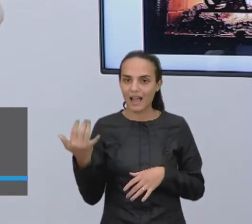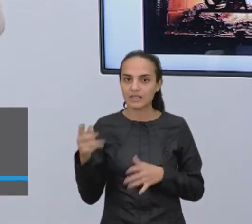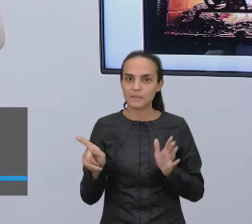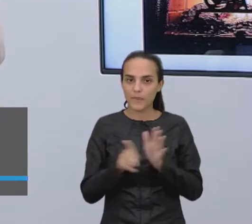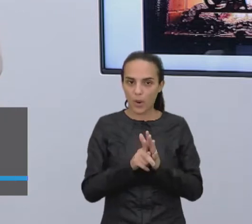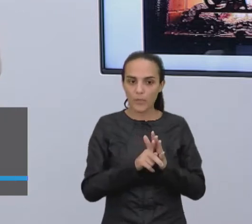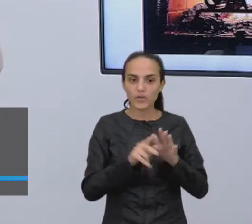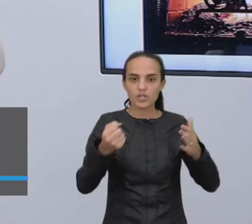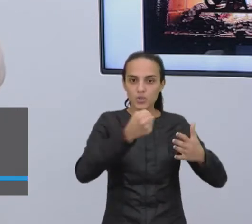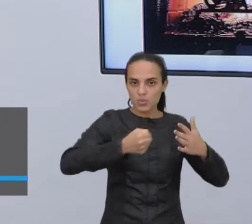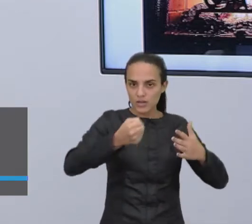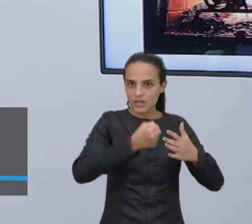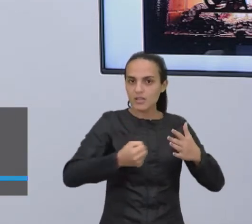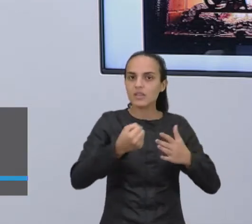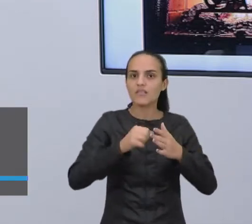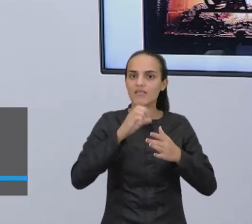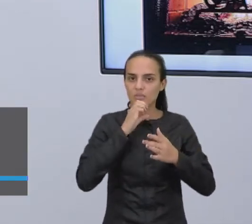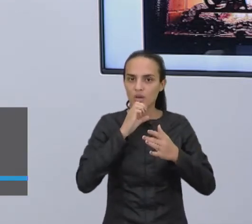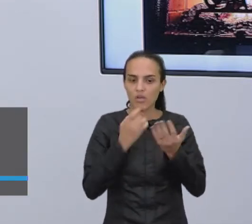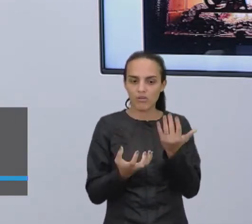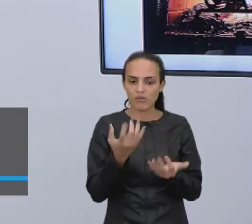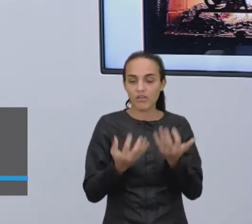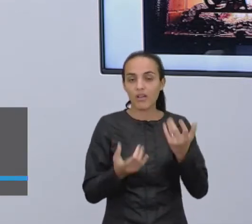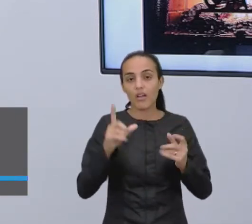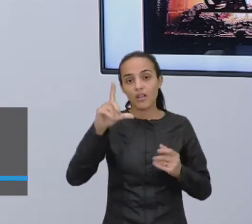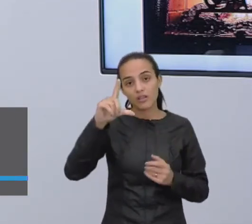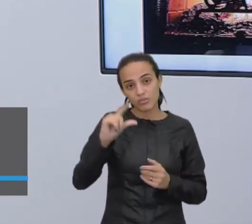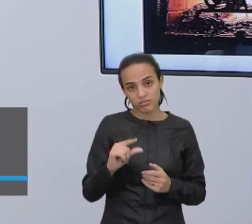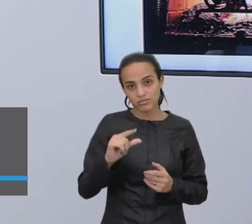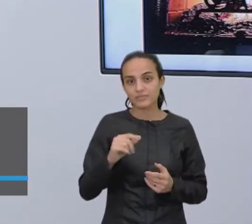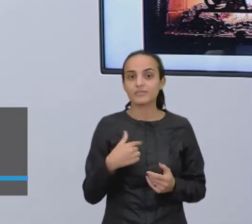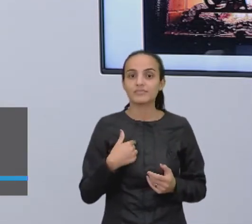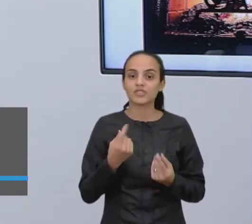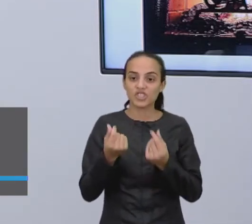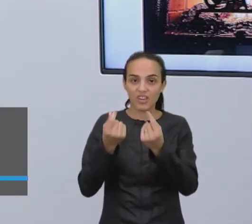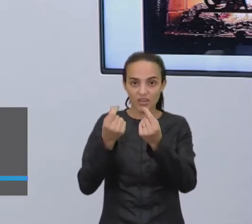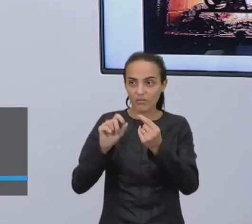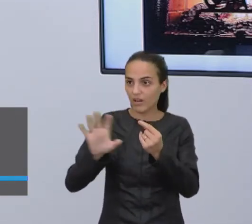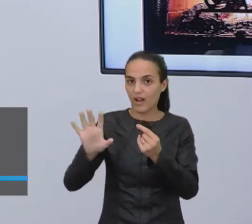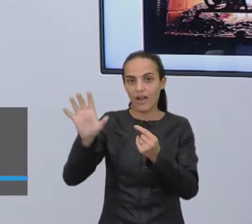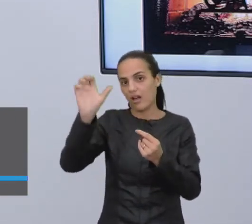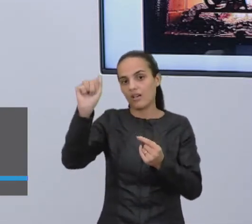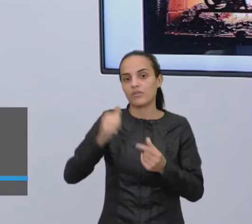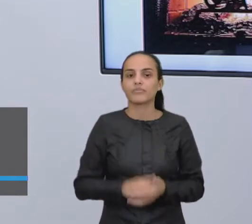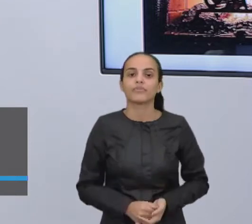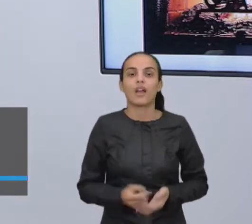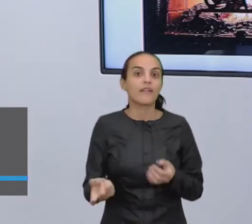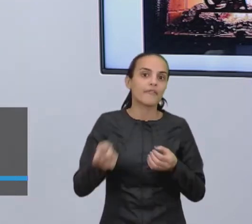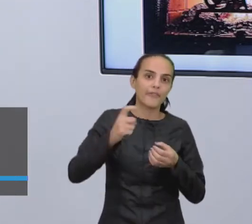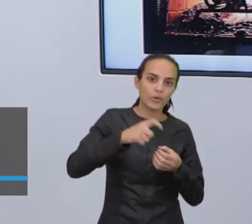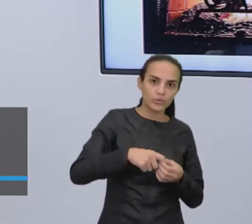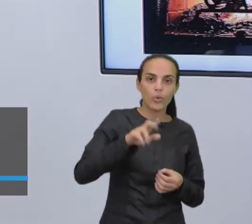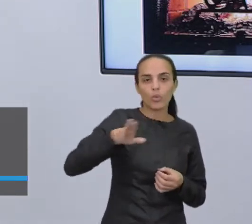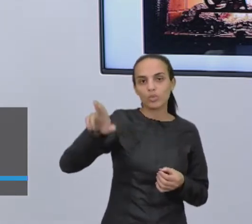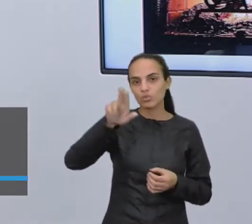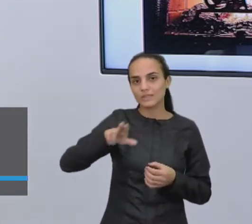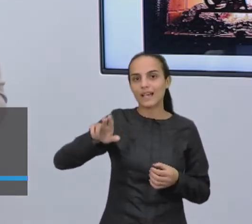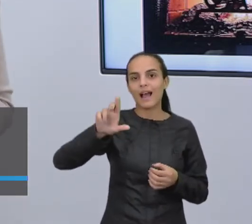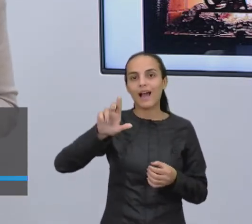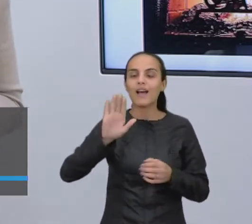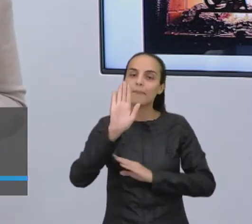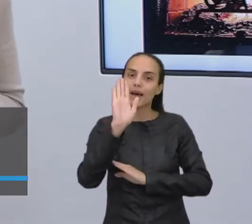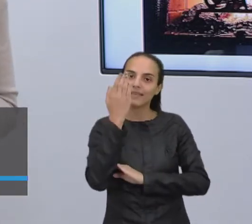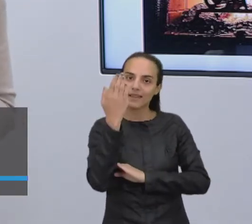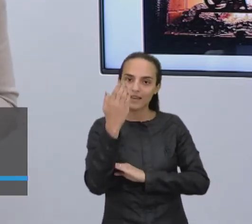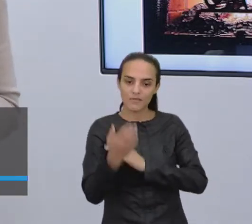centros do Brasil, muita gente voltou a usar lenha porque não está conseguindo comprar o gás de cozinha. Então, também tem uma